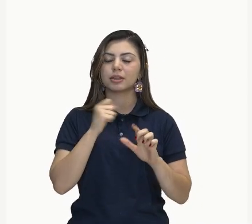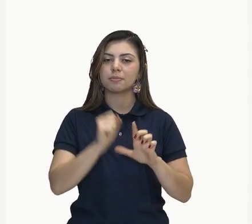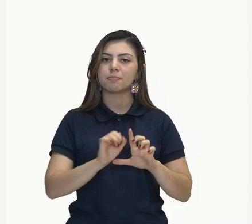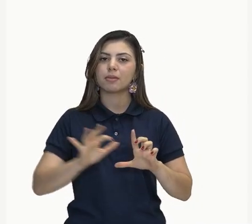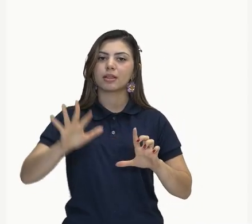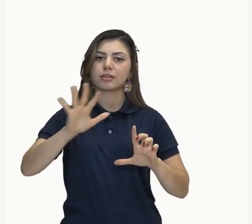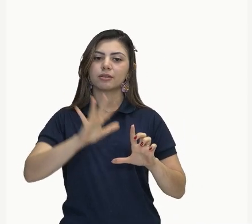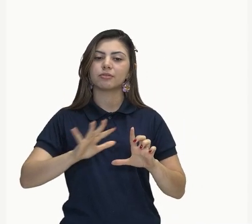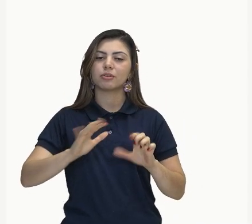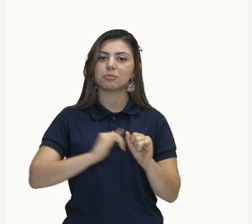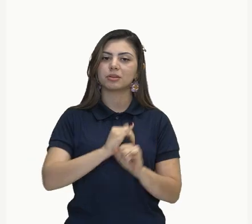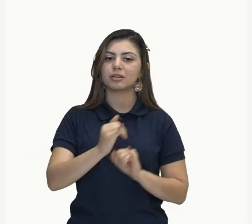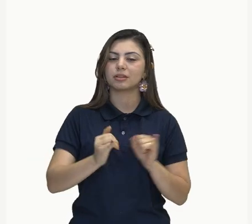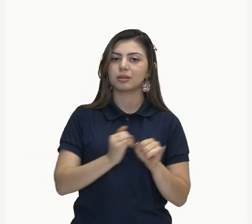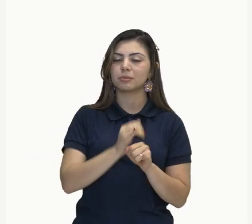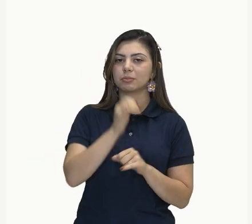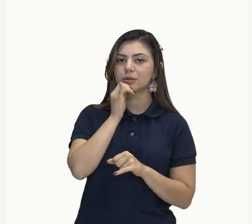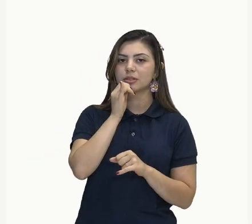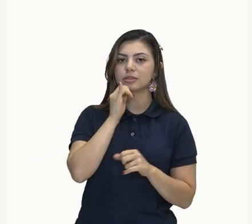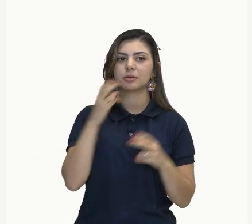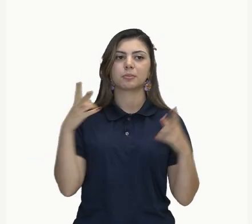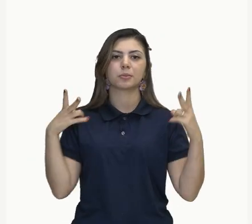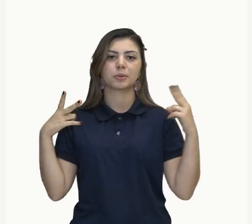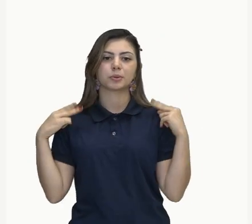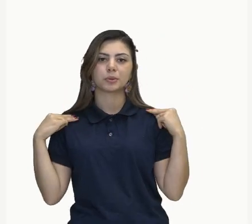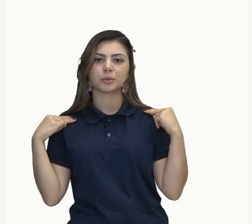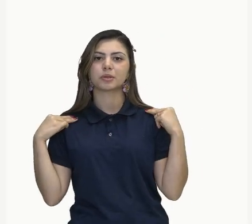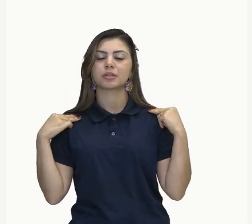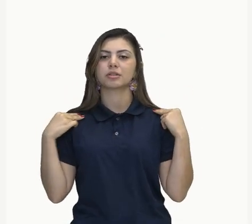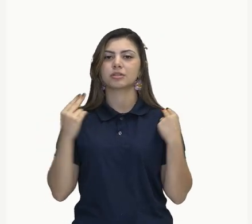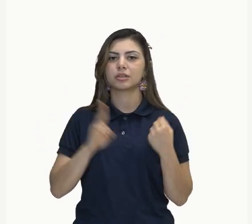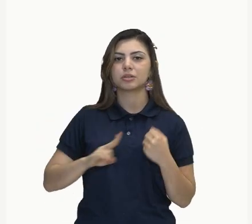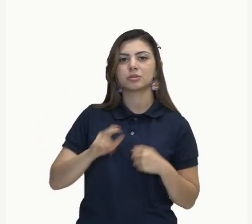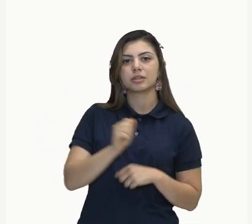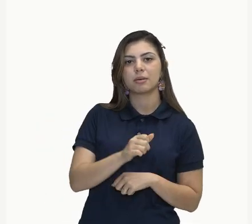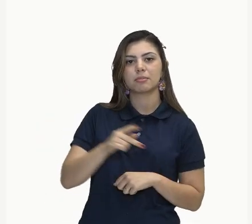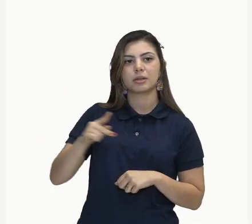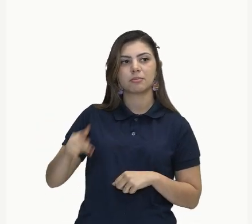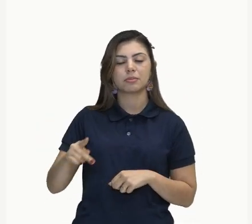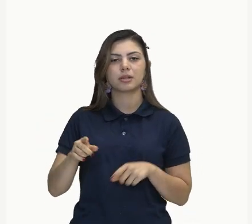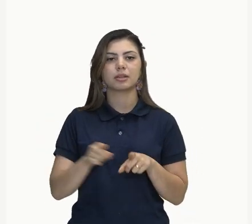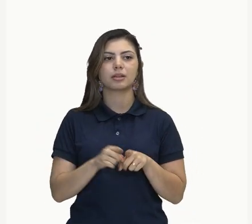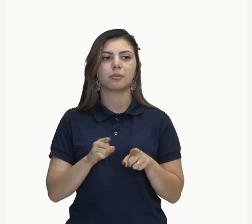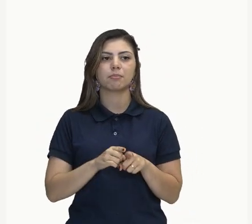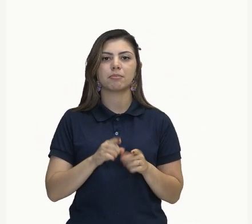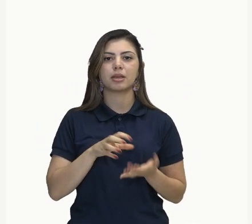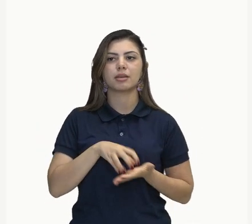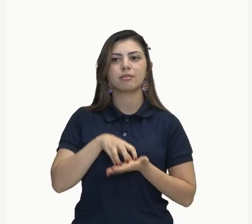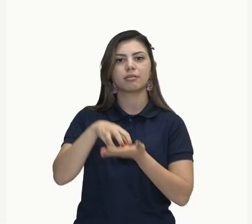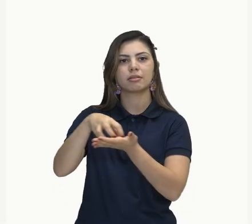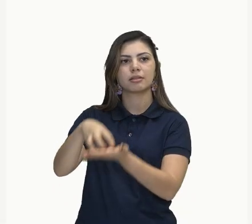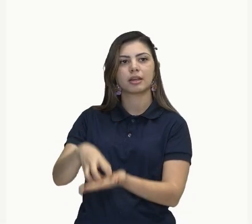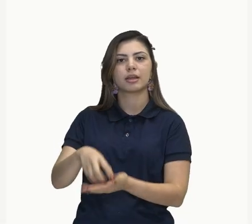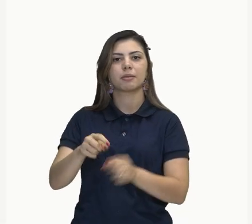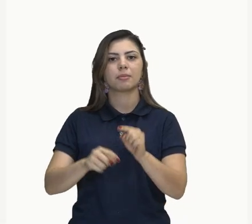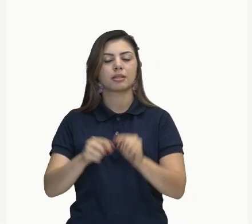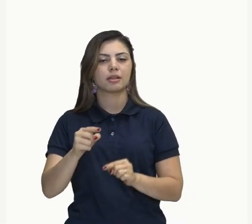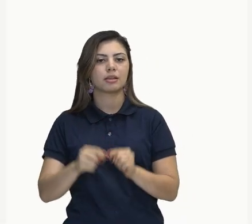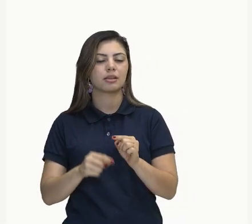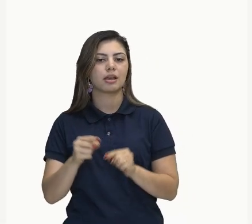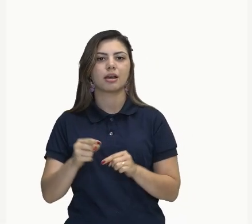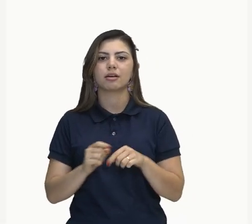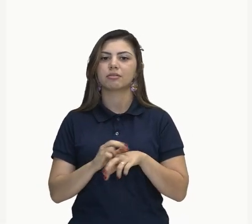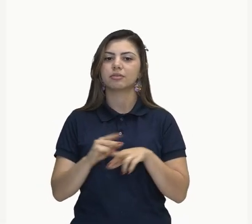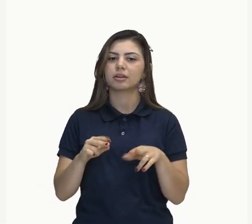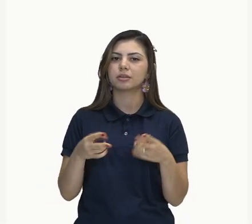digitais, como os motoristas de aplicativos, entregadores e os freelancers. Esses benefícios mostram como a tecnologia e o